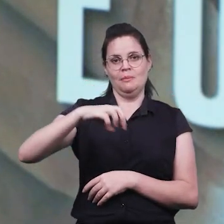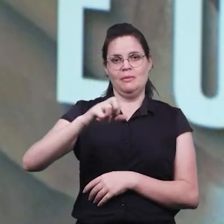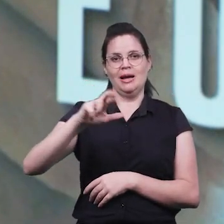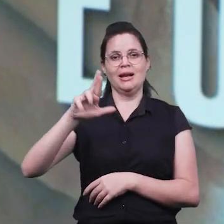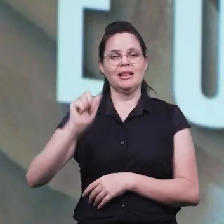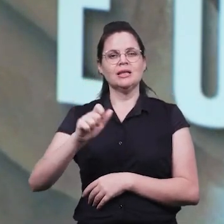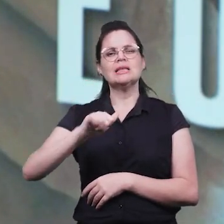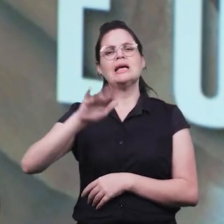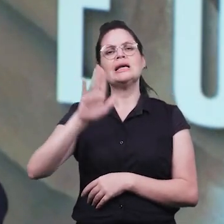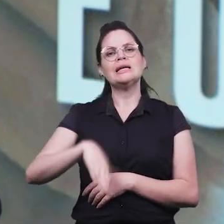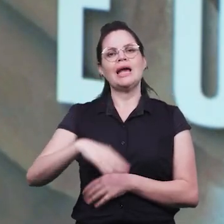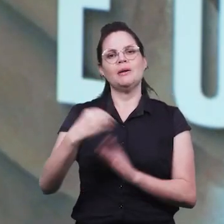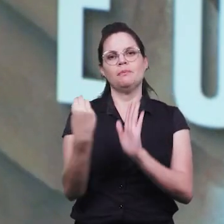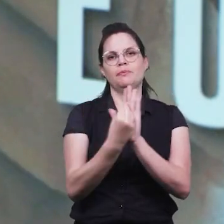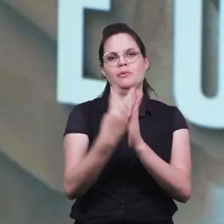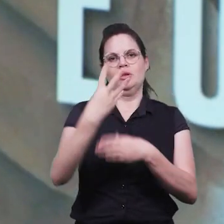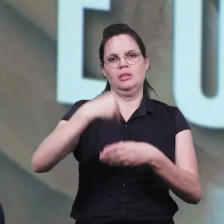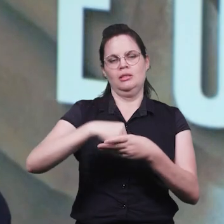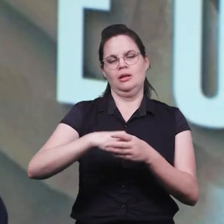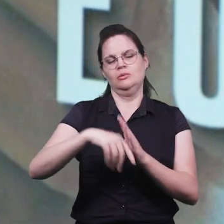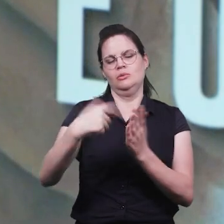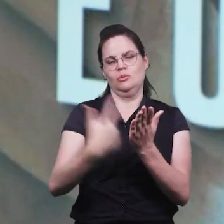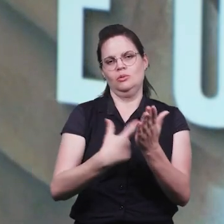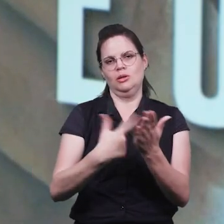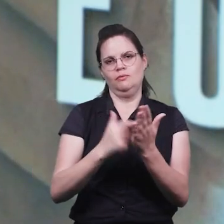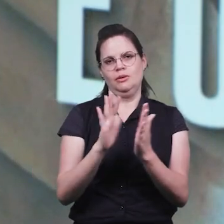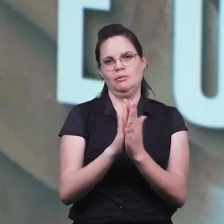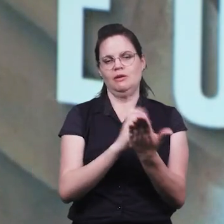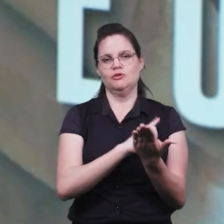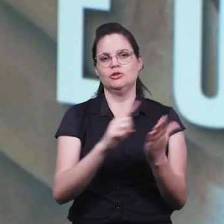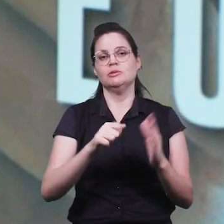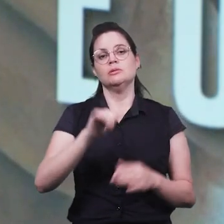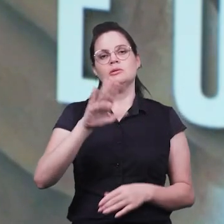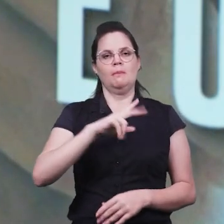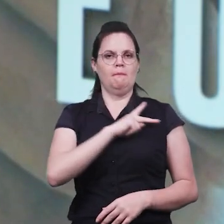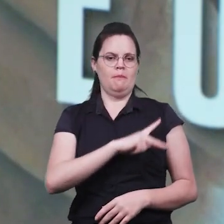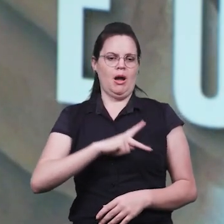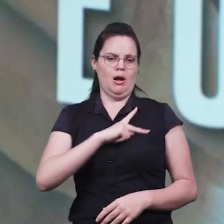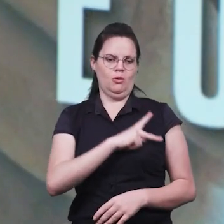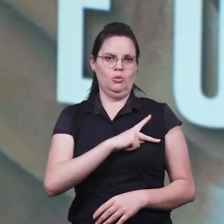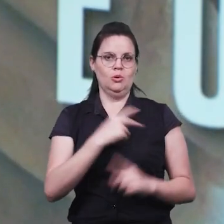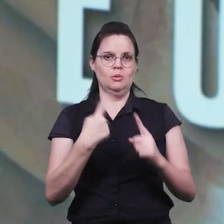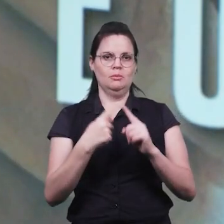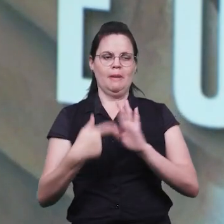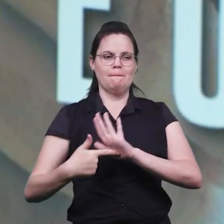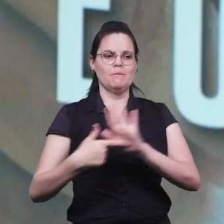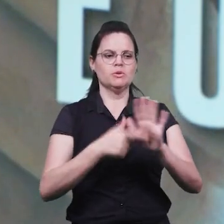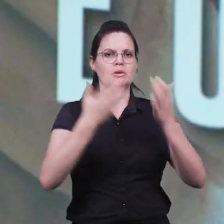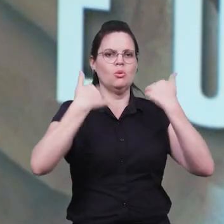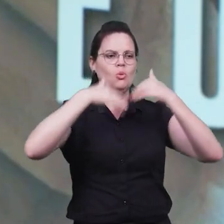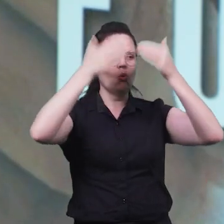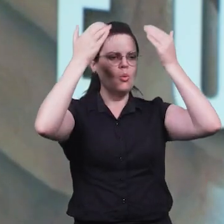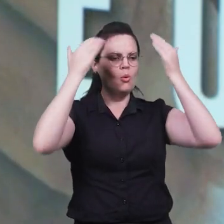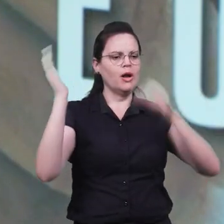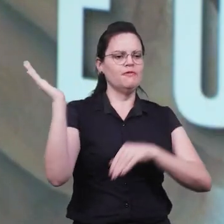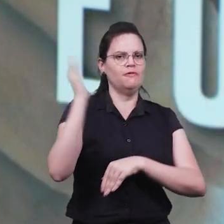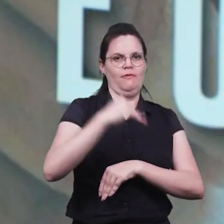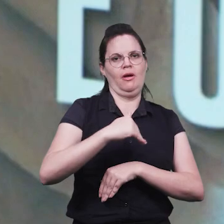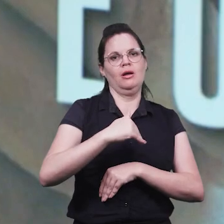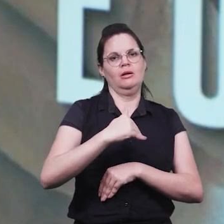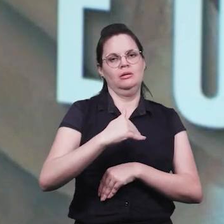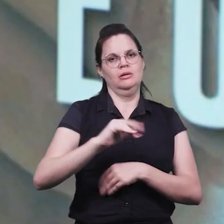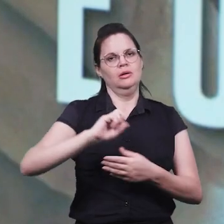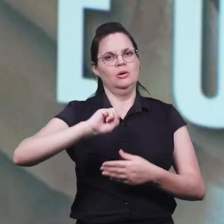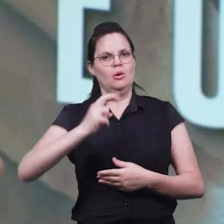Paulo para falar sobre a grande mensagem da igreja, que é o Rei vem, ou, na expressão bíblica, o